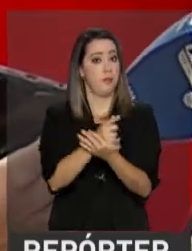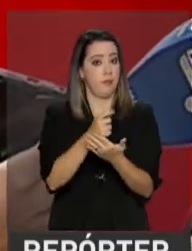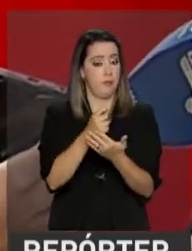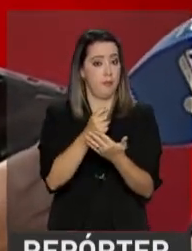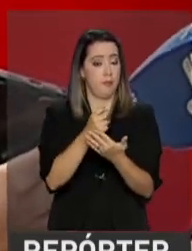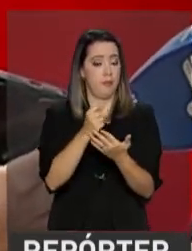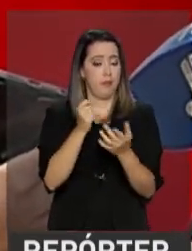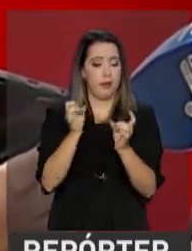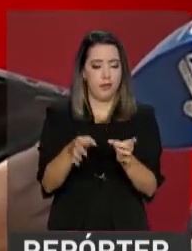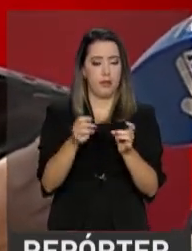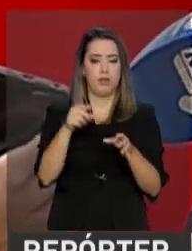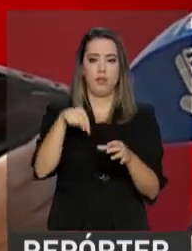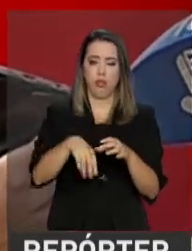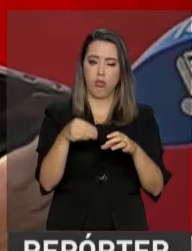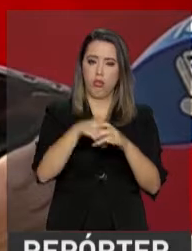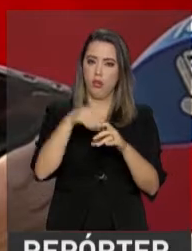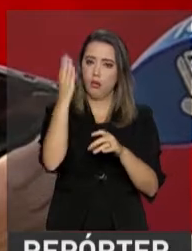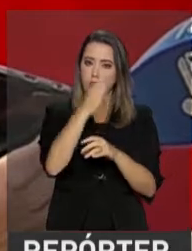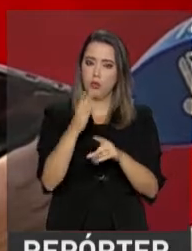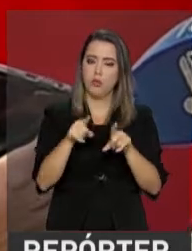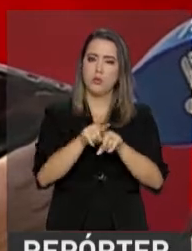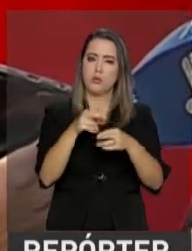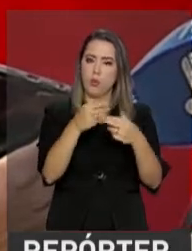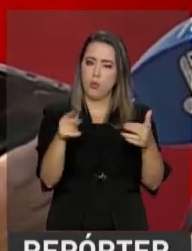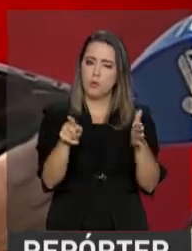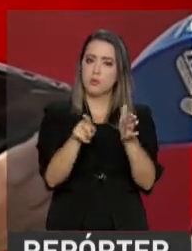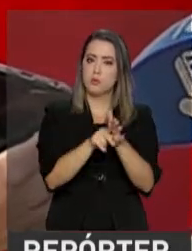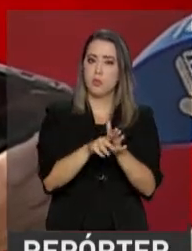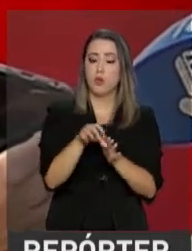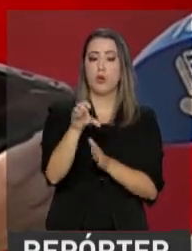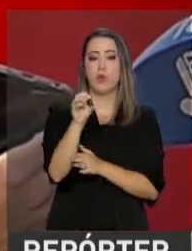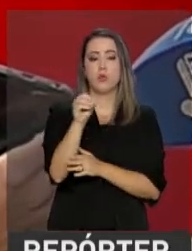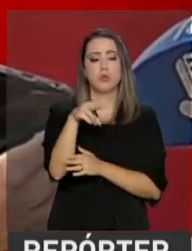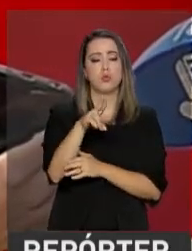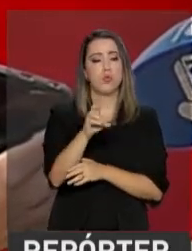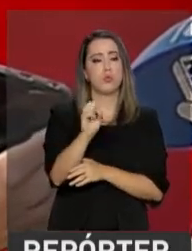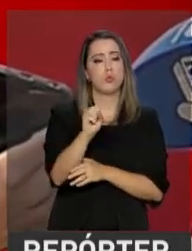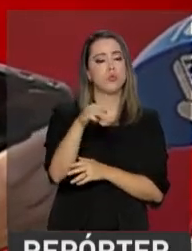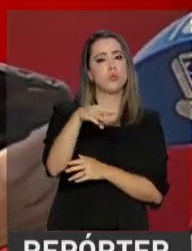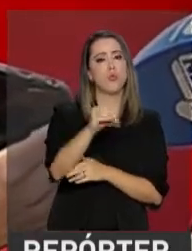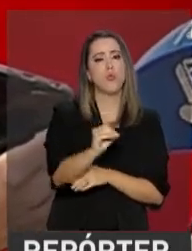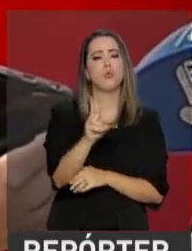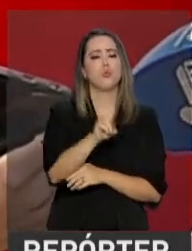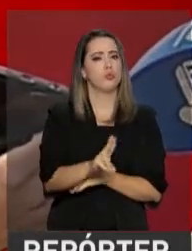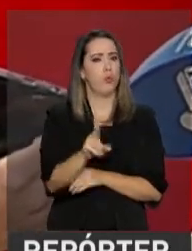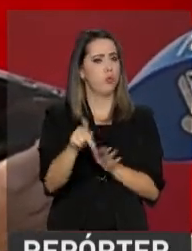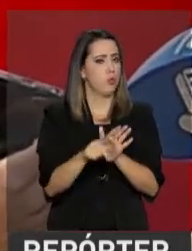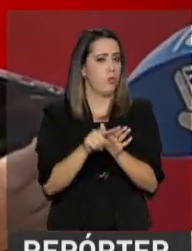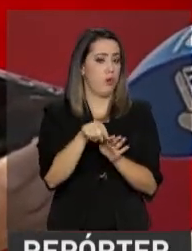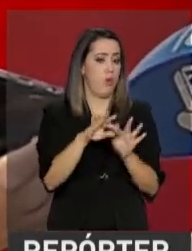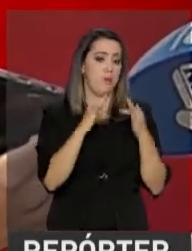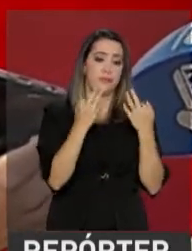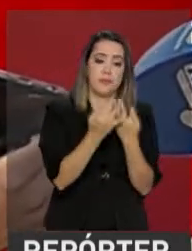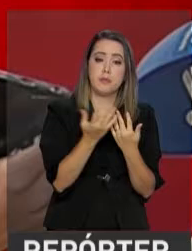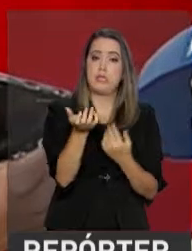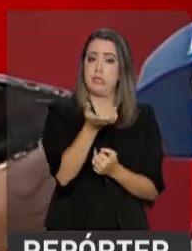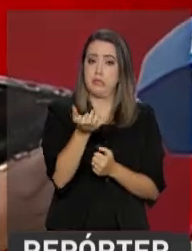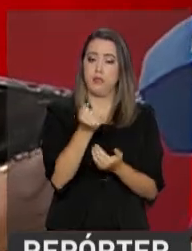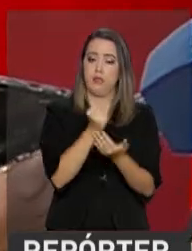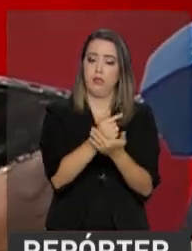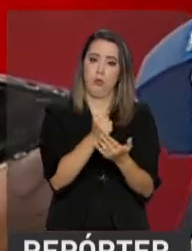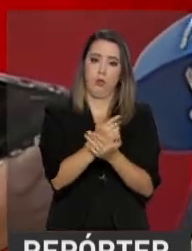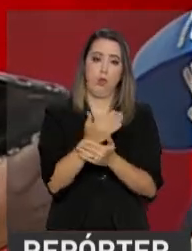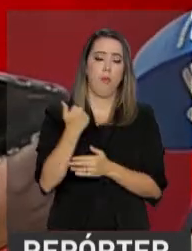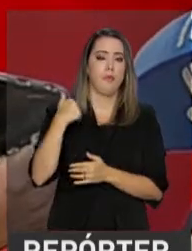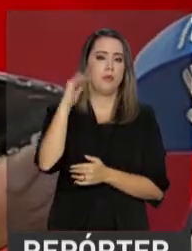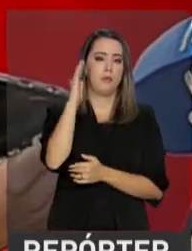insumos e também por bens de consumo em razão do interesse das famílias que em 2018 é tem